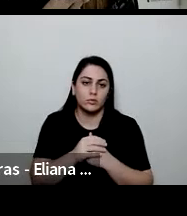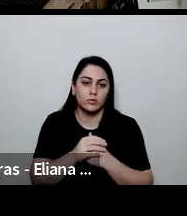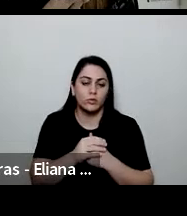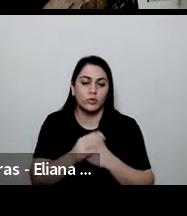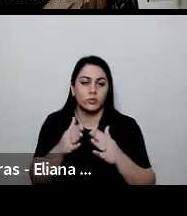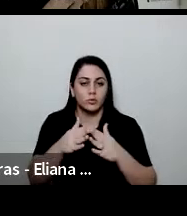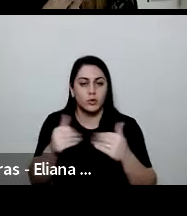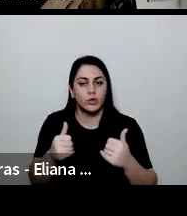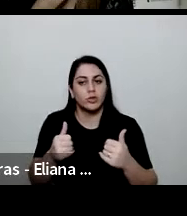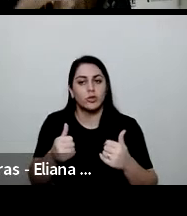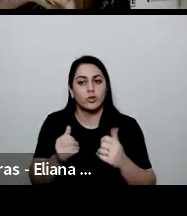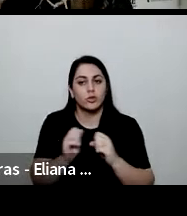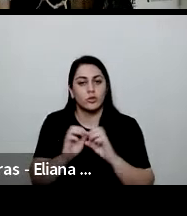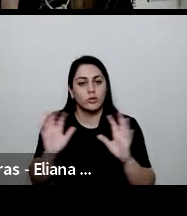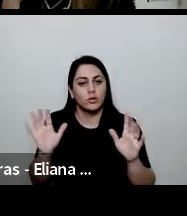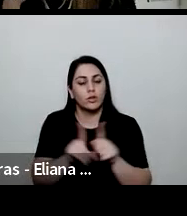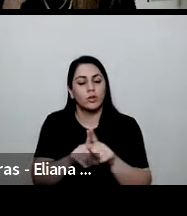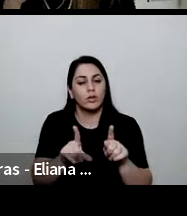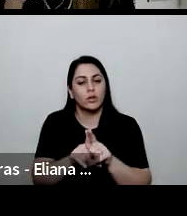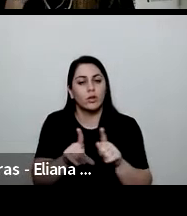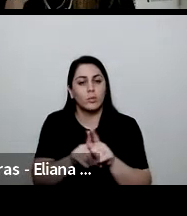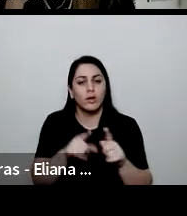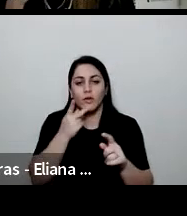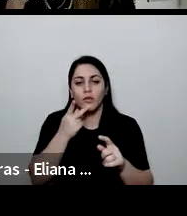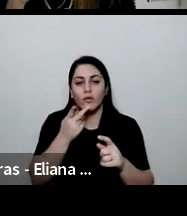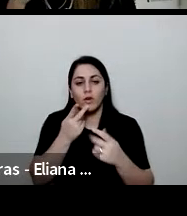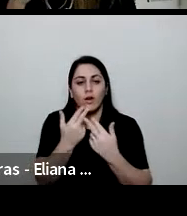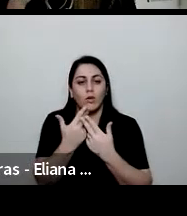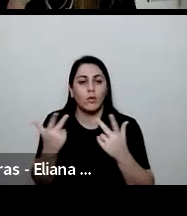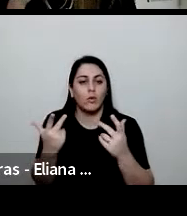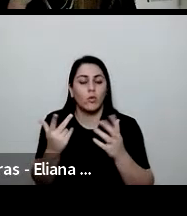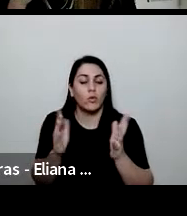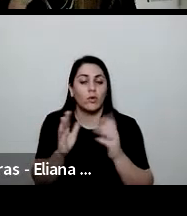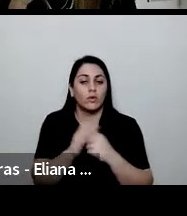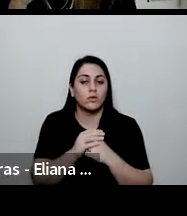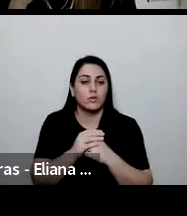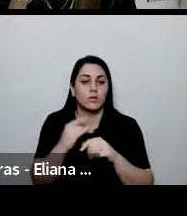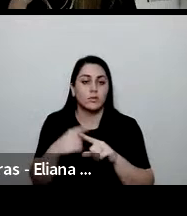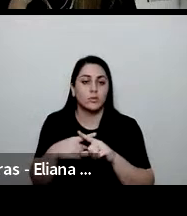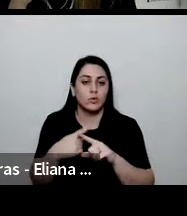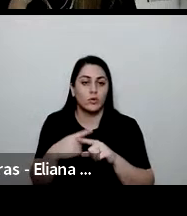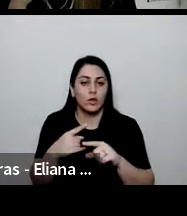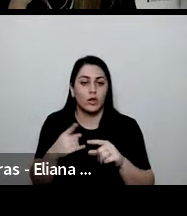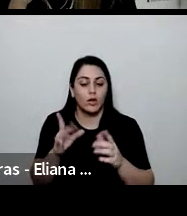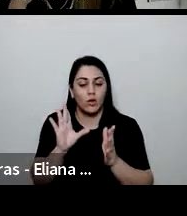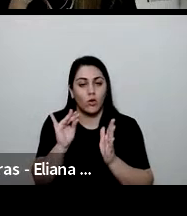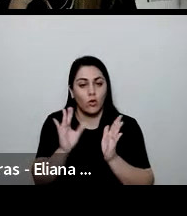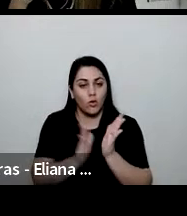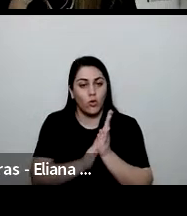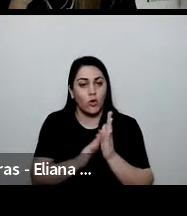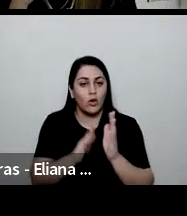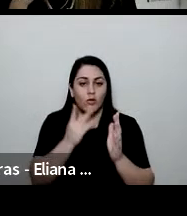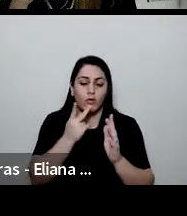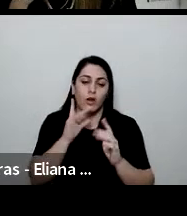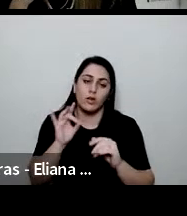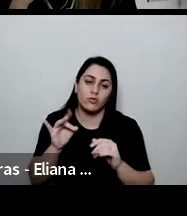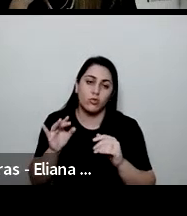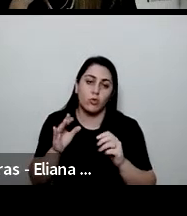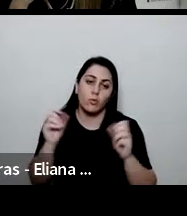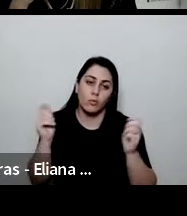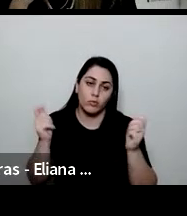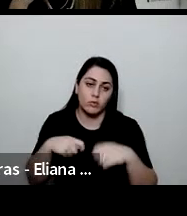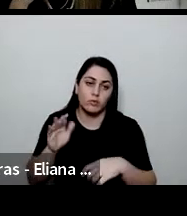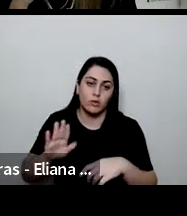explícito nem mesmo por meio de palavras mágicas pois a mensagem veiculada nos adesivos denota apenas menção a possível candidatura